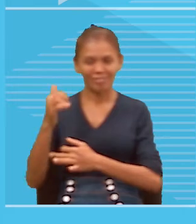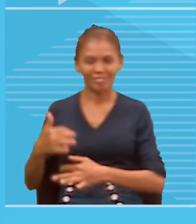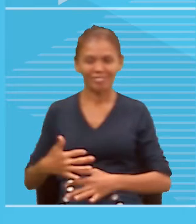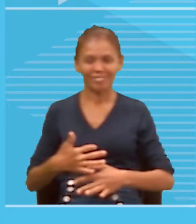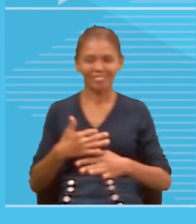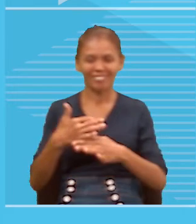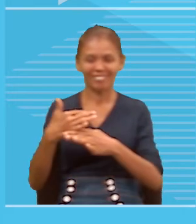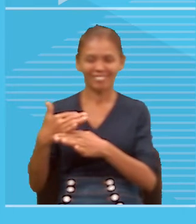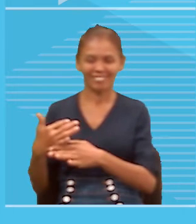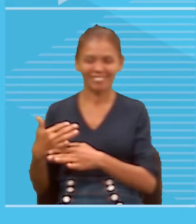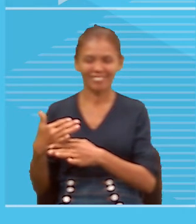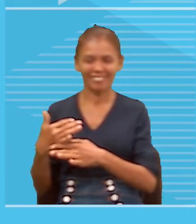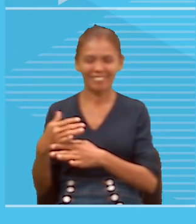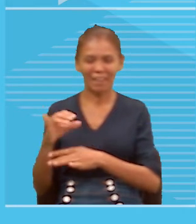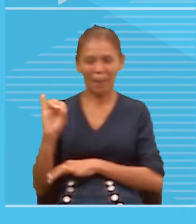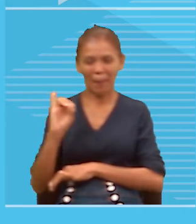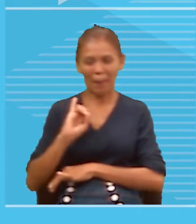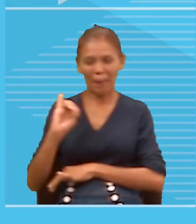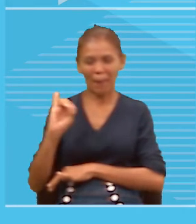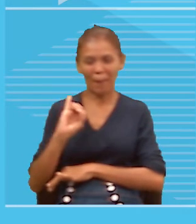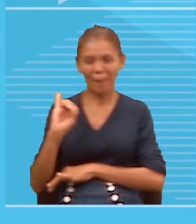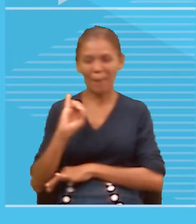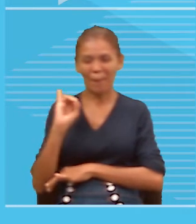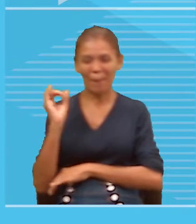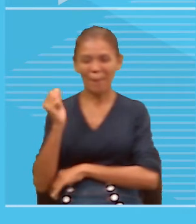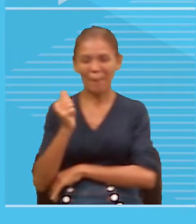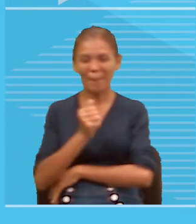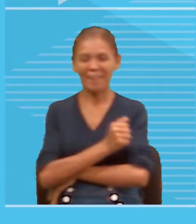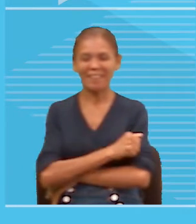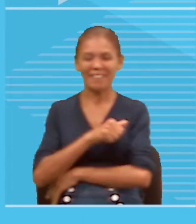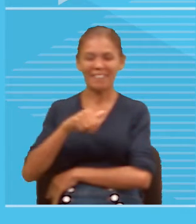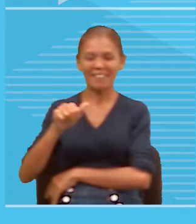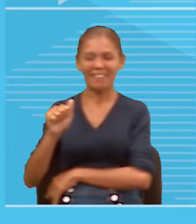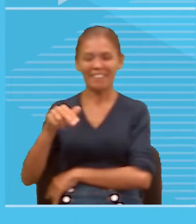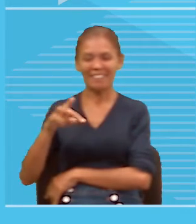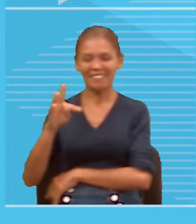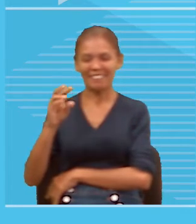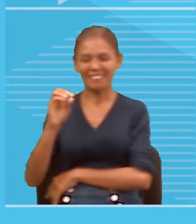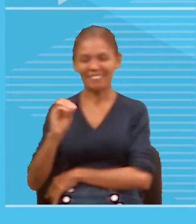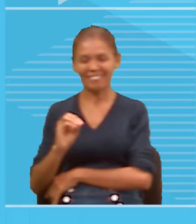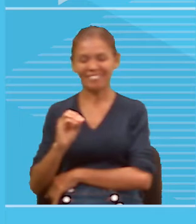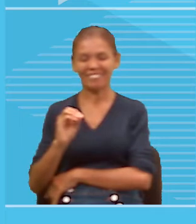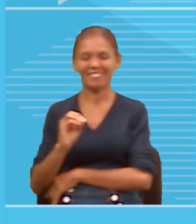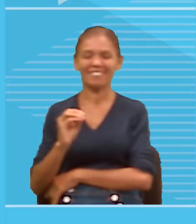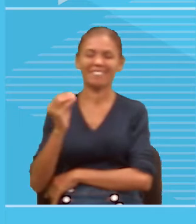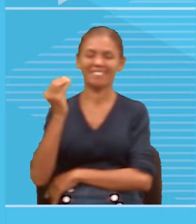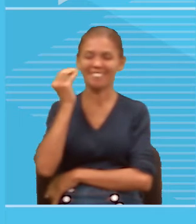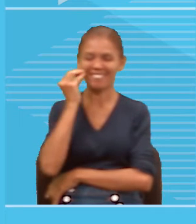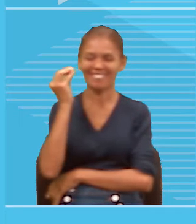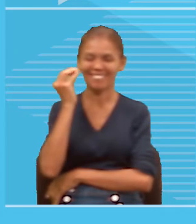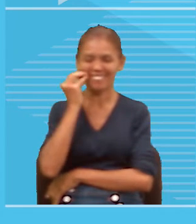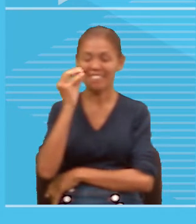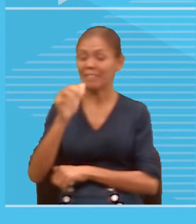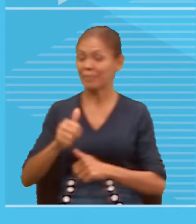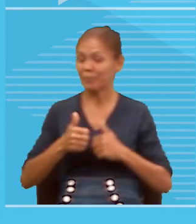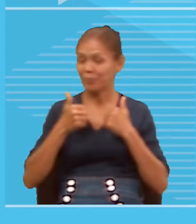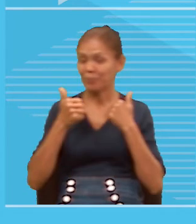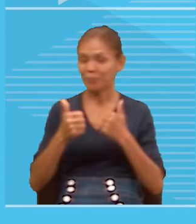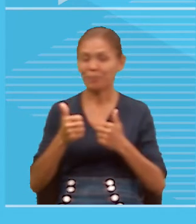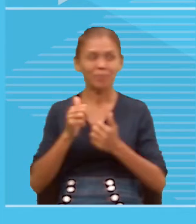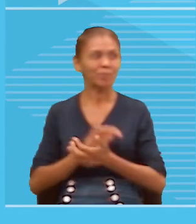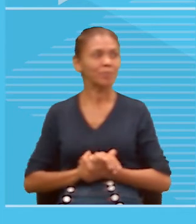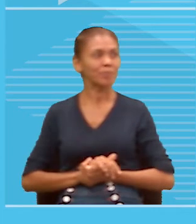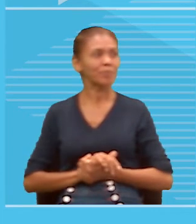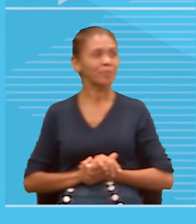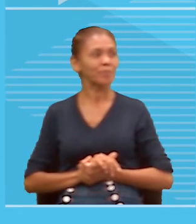fica aí assistindo nossa aula ele só aparece na hora das respostas tá certo um cheiro querido você tá bem então vamos lá